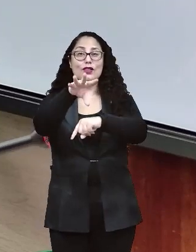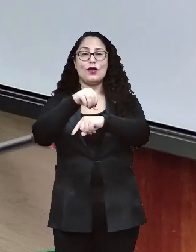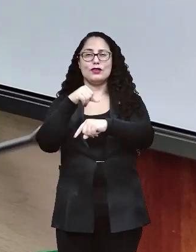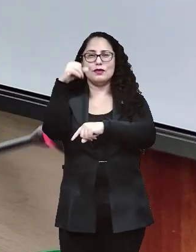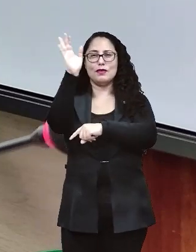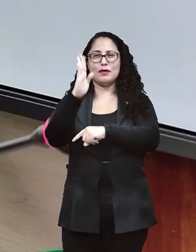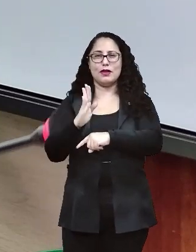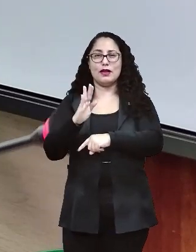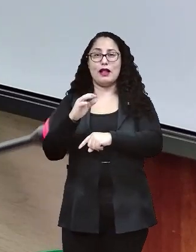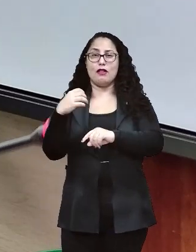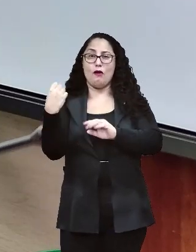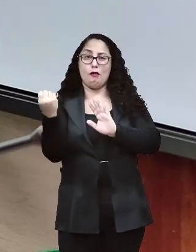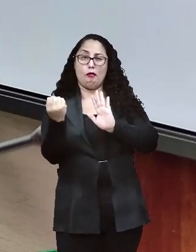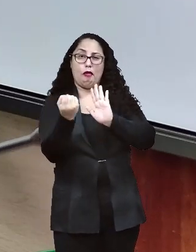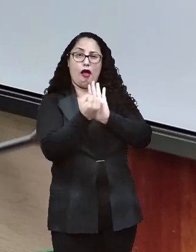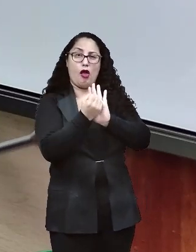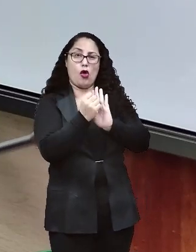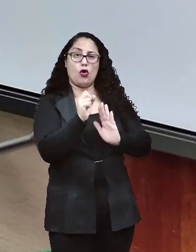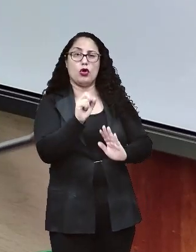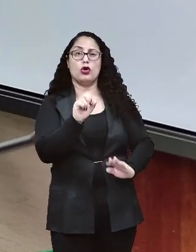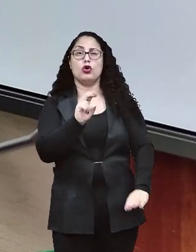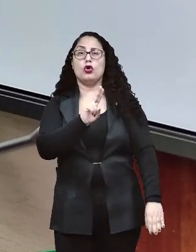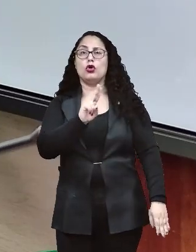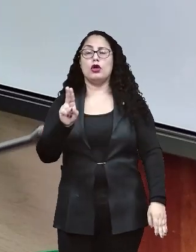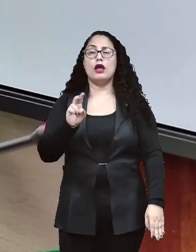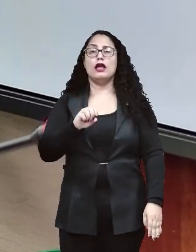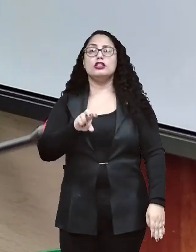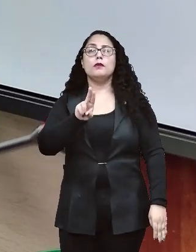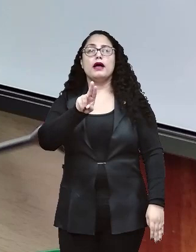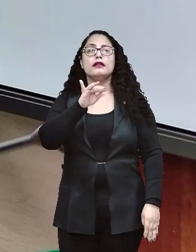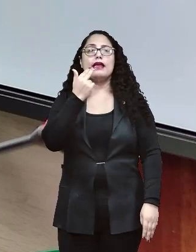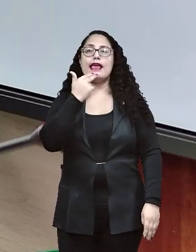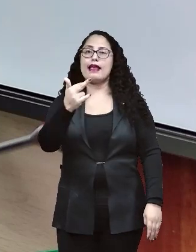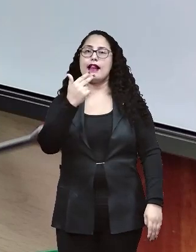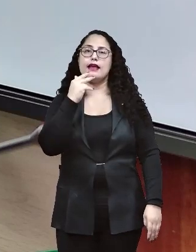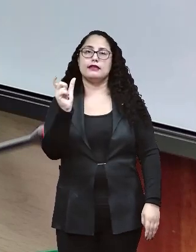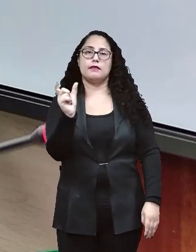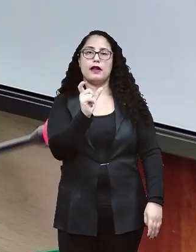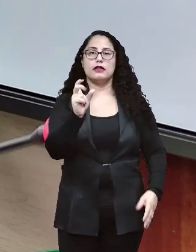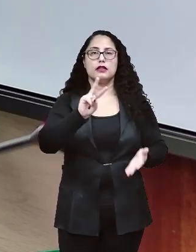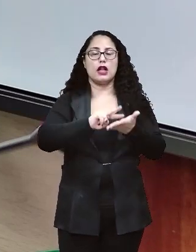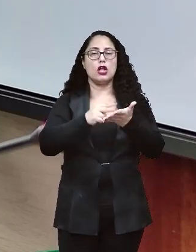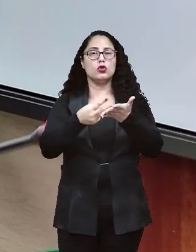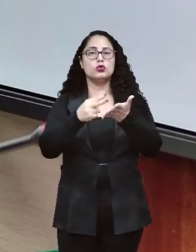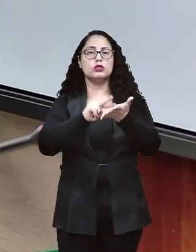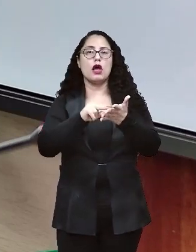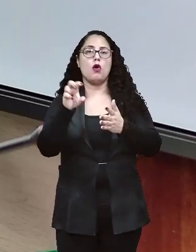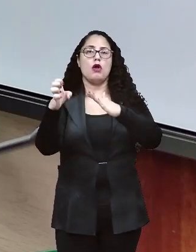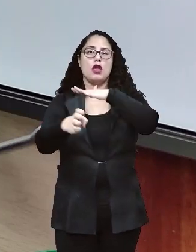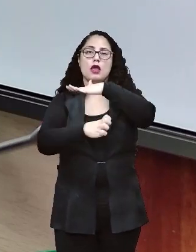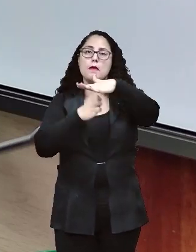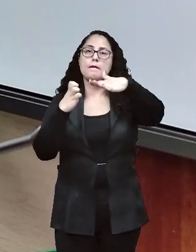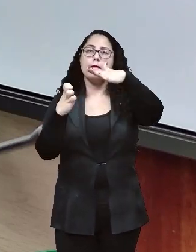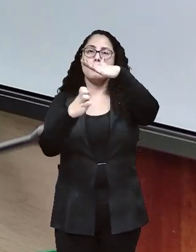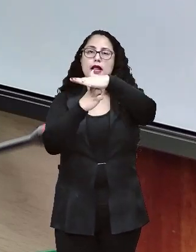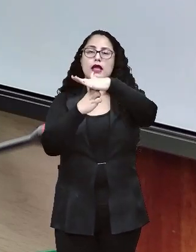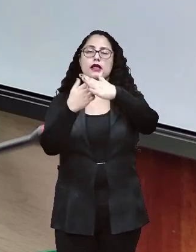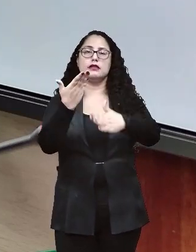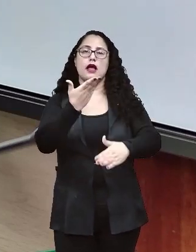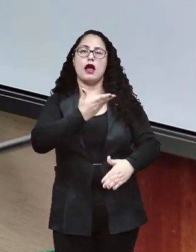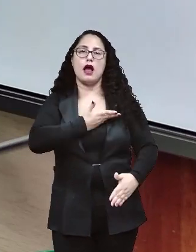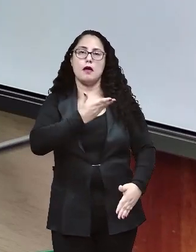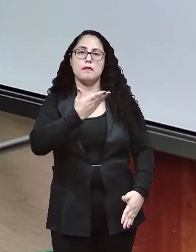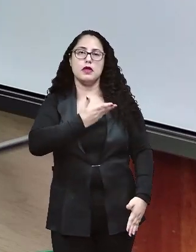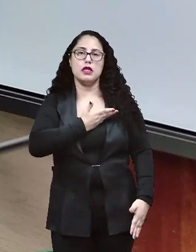Brasil um selo chamado Age Friendly, né? Que seria, na tradução, seria uma empresa